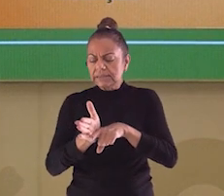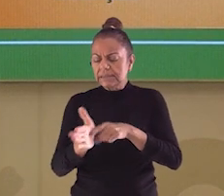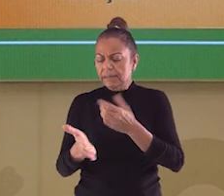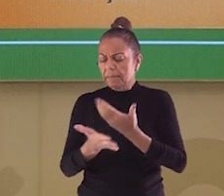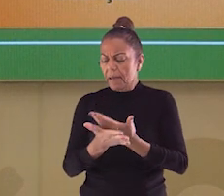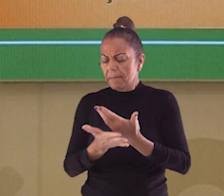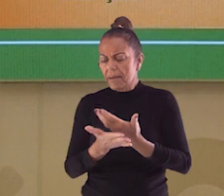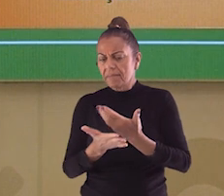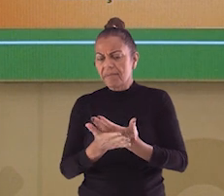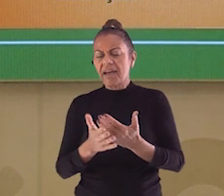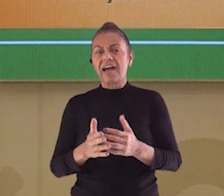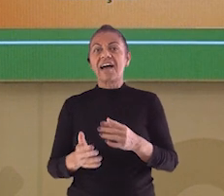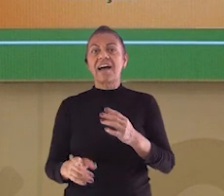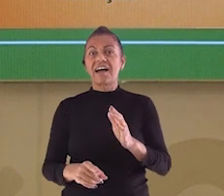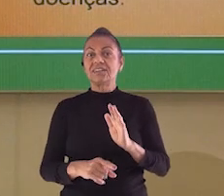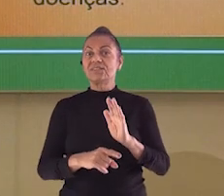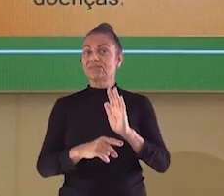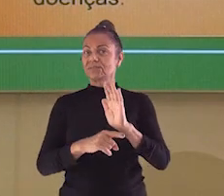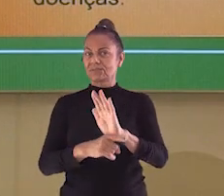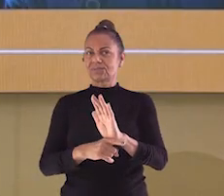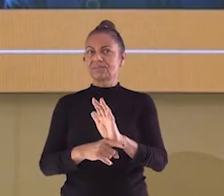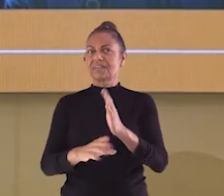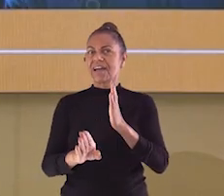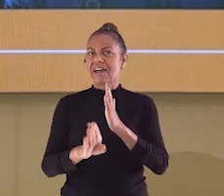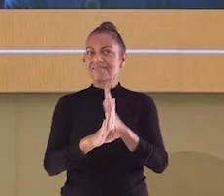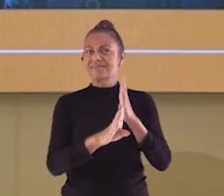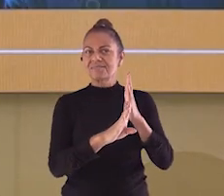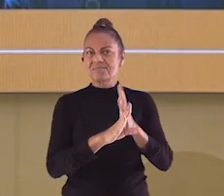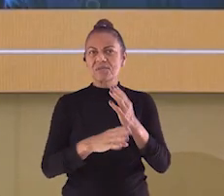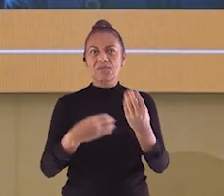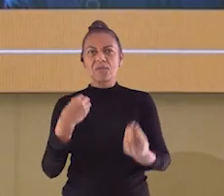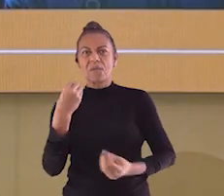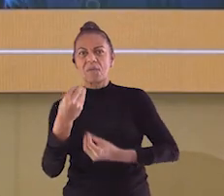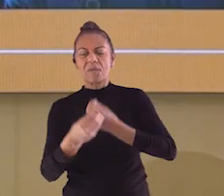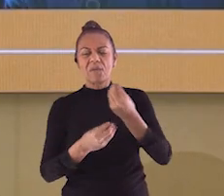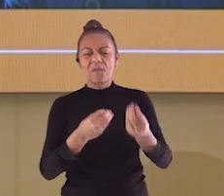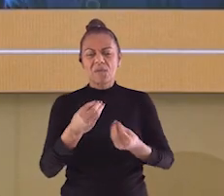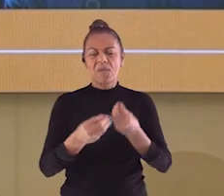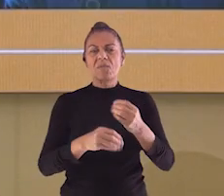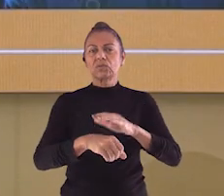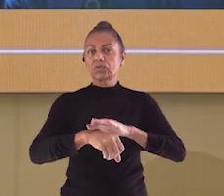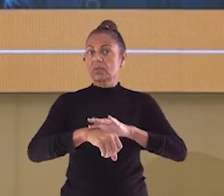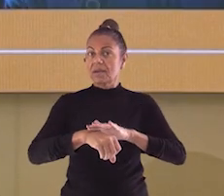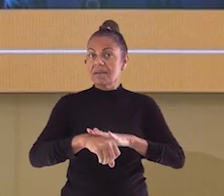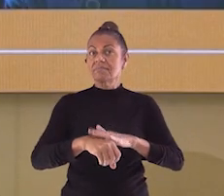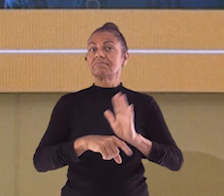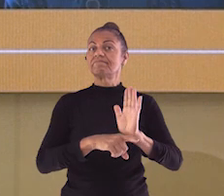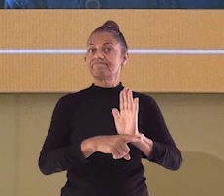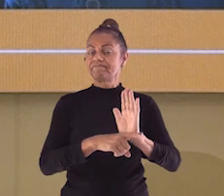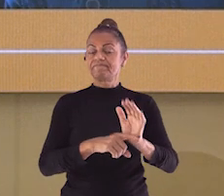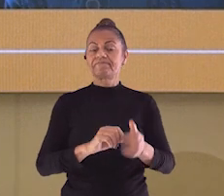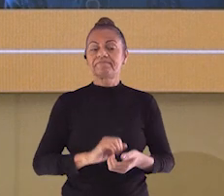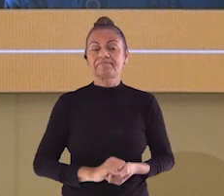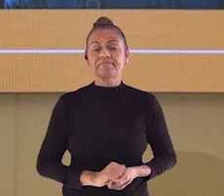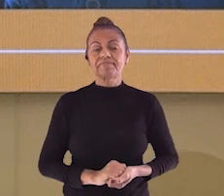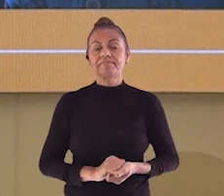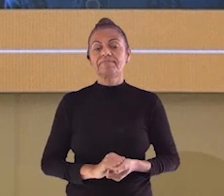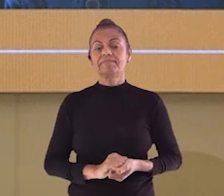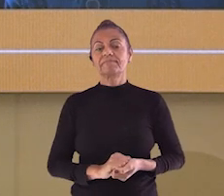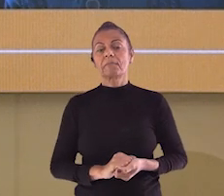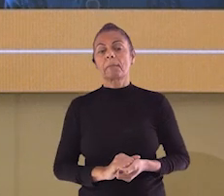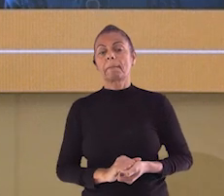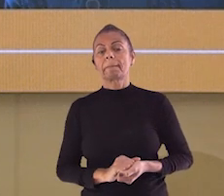possam ser combatidos. E se a humanidade fez tantas descobertas com o uso desses